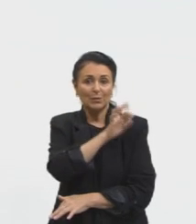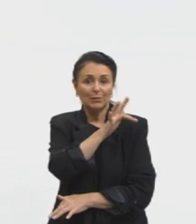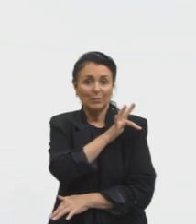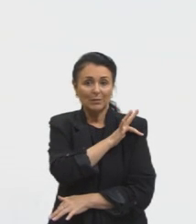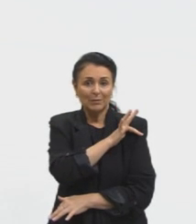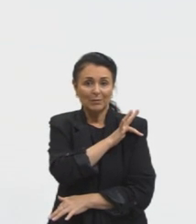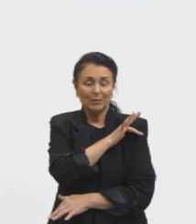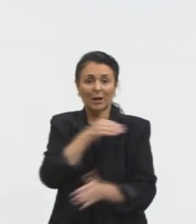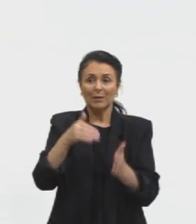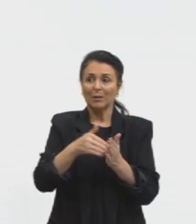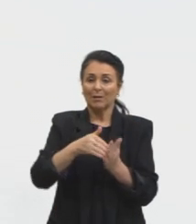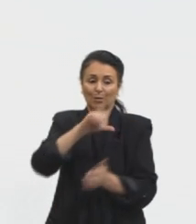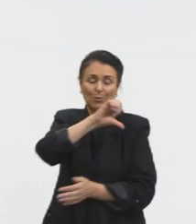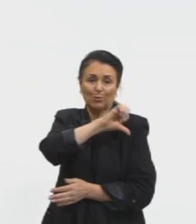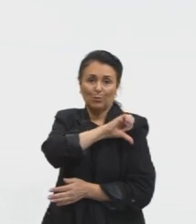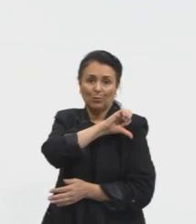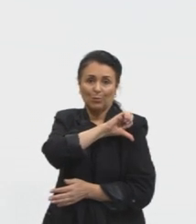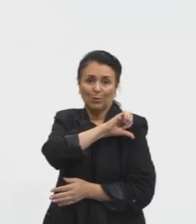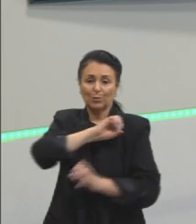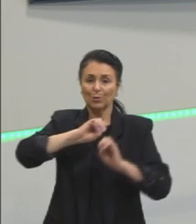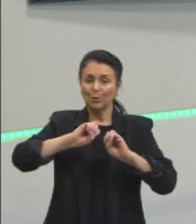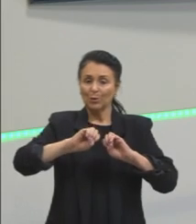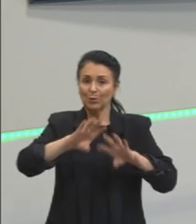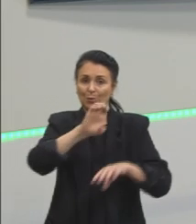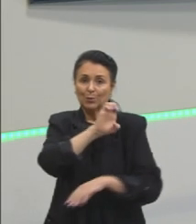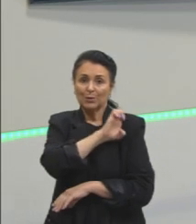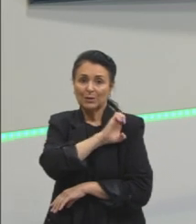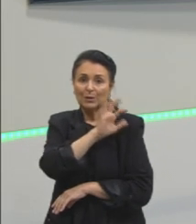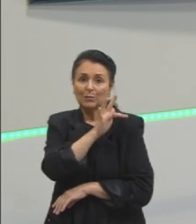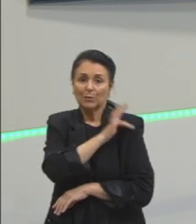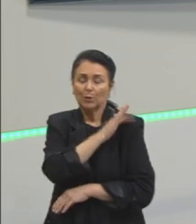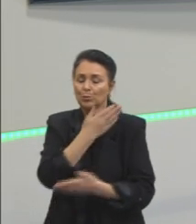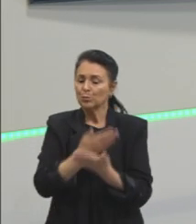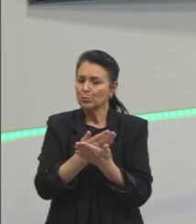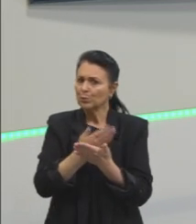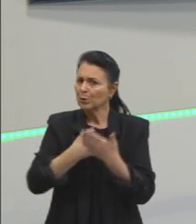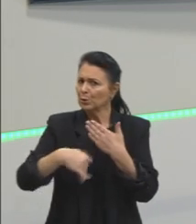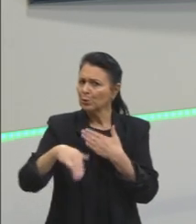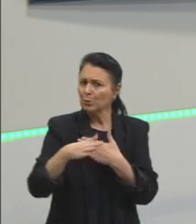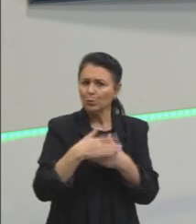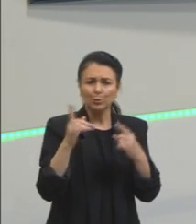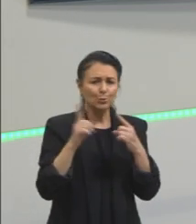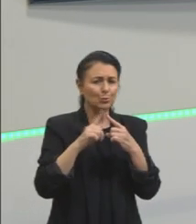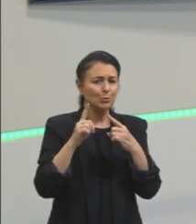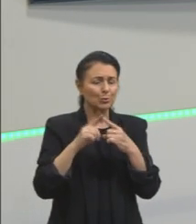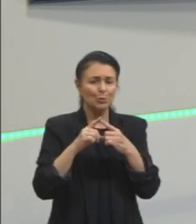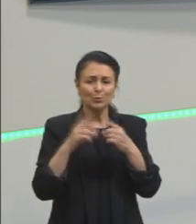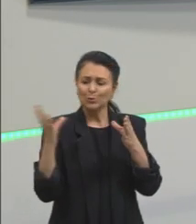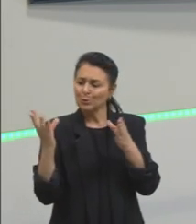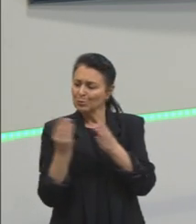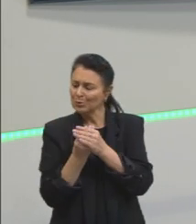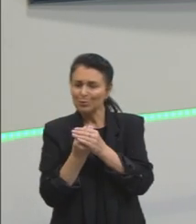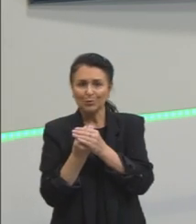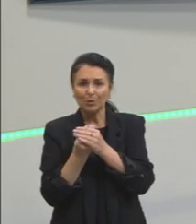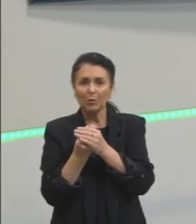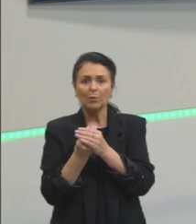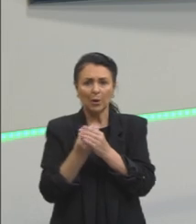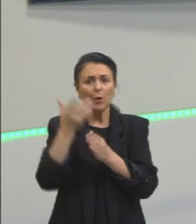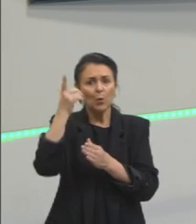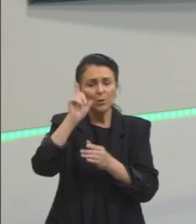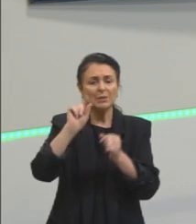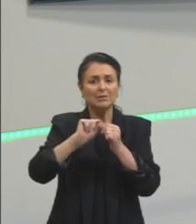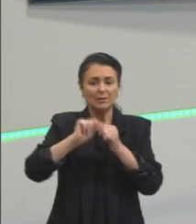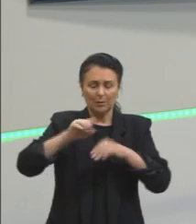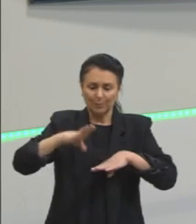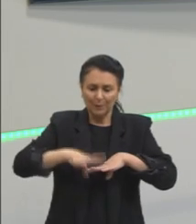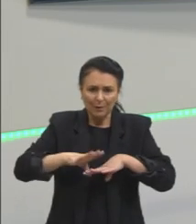Então até o 9º ano do Ensino Fundamental se estuda todos os conjuntos para que se consiga fazer todas as operações né